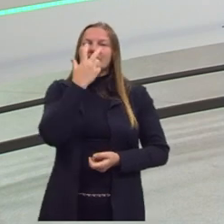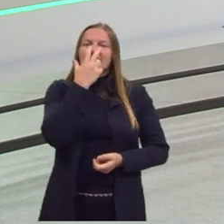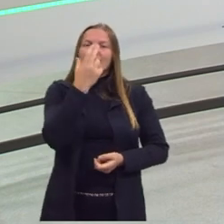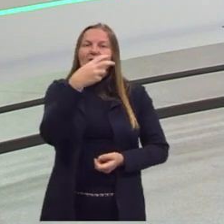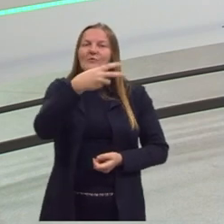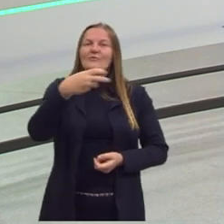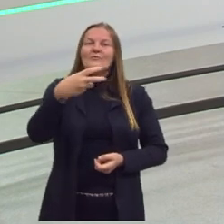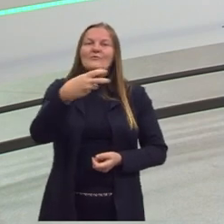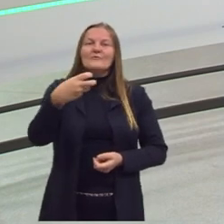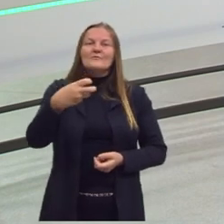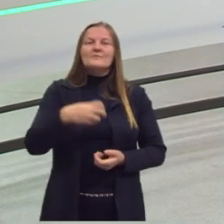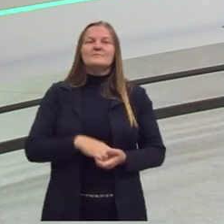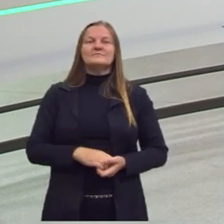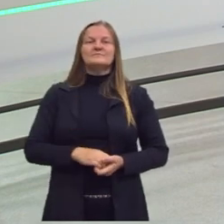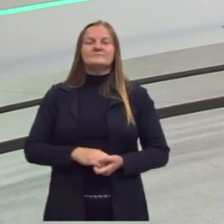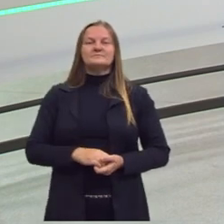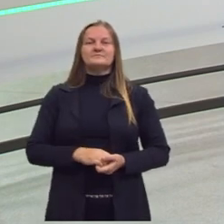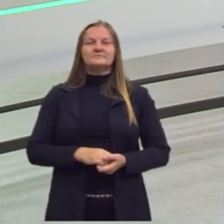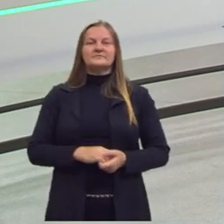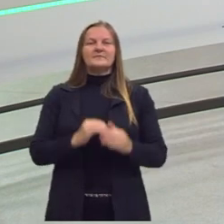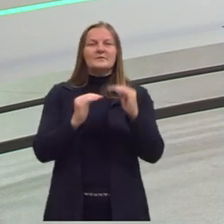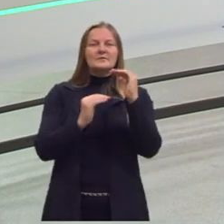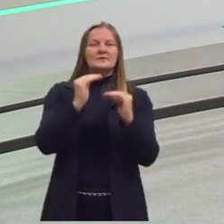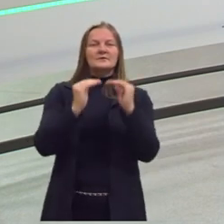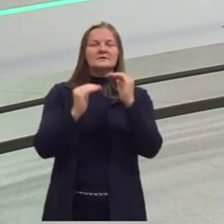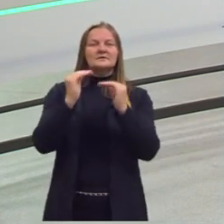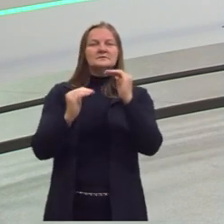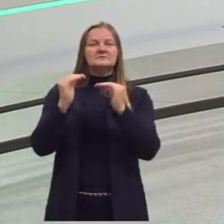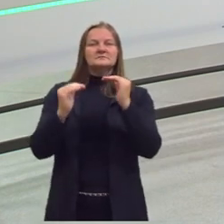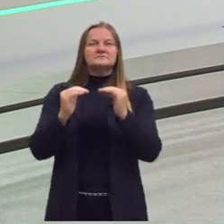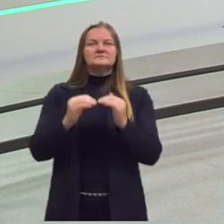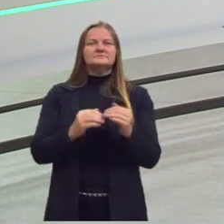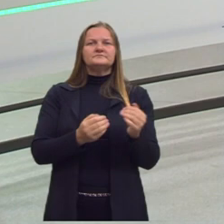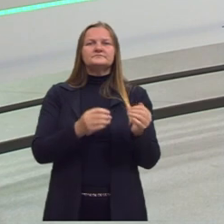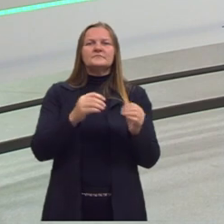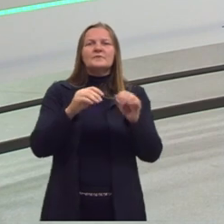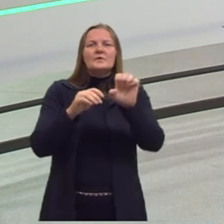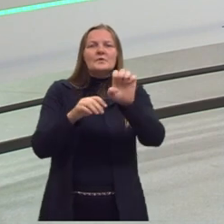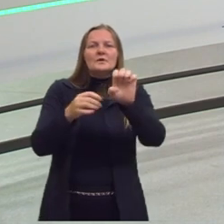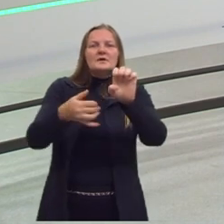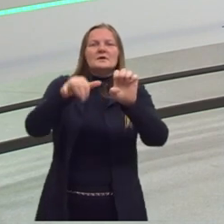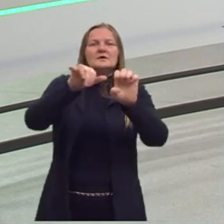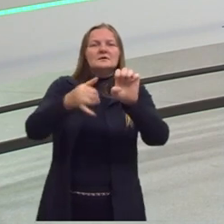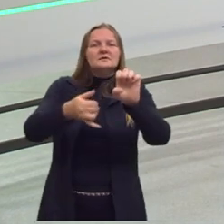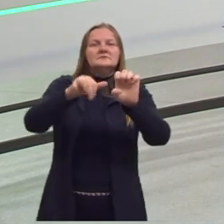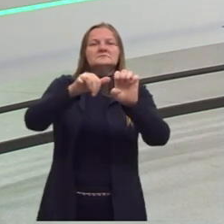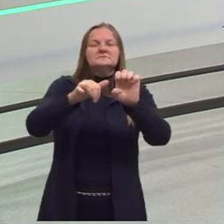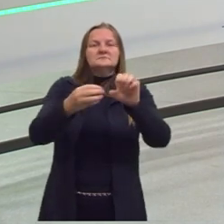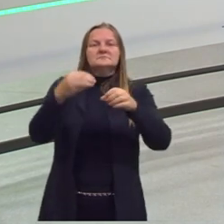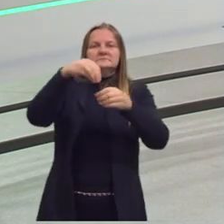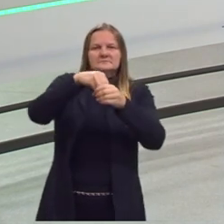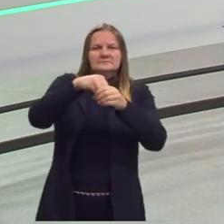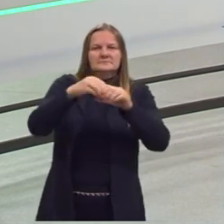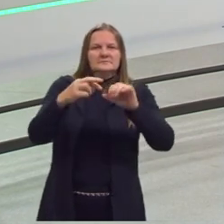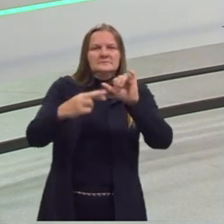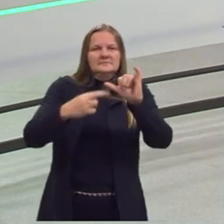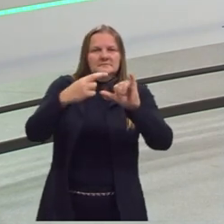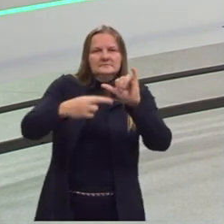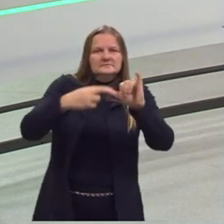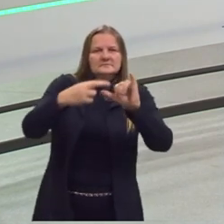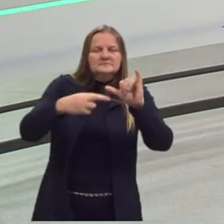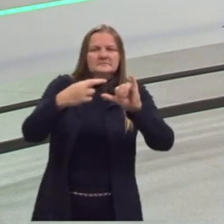igual como a gente faz um balanceamento de reações os elementos químicos que estão presentes